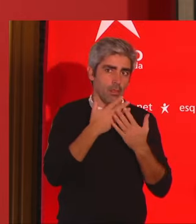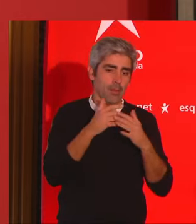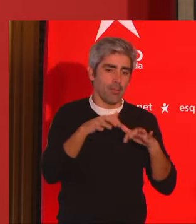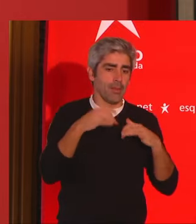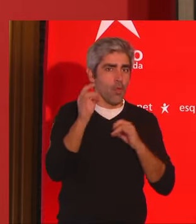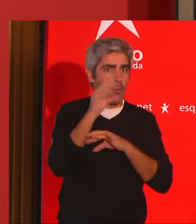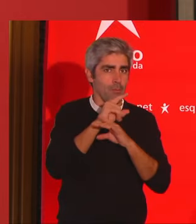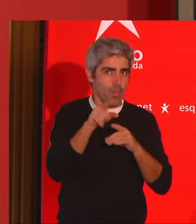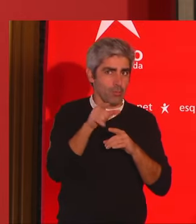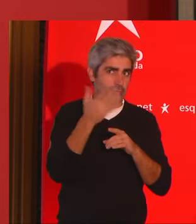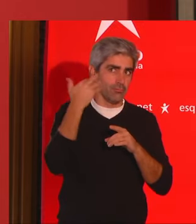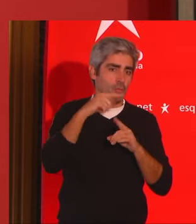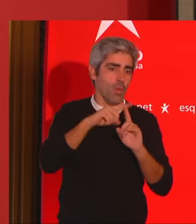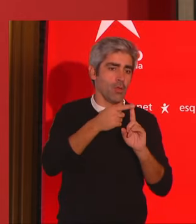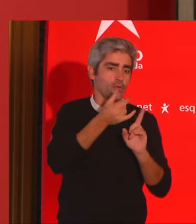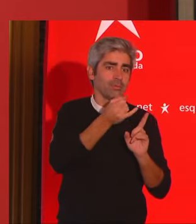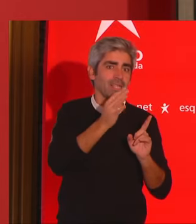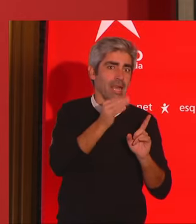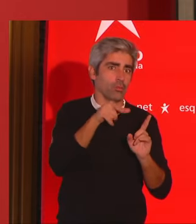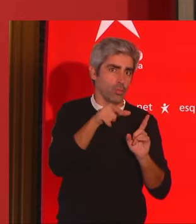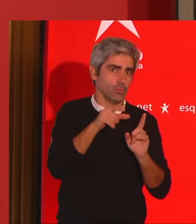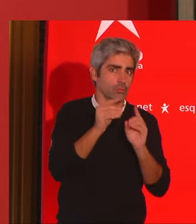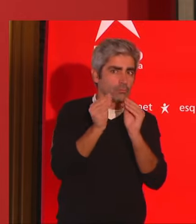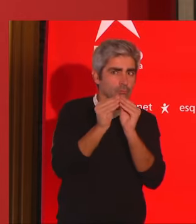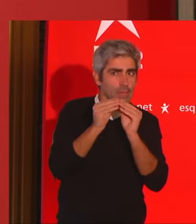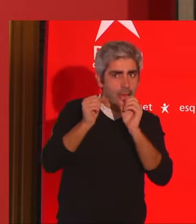2014, era exatamente baseado